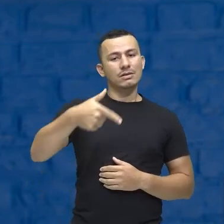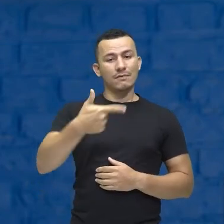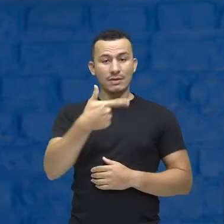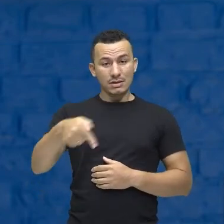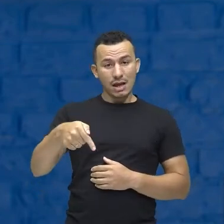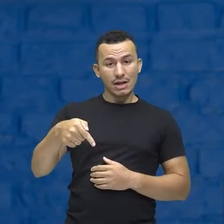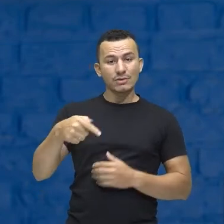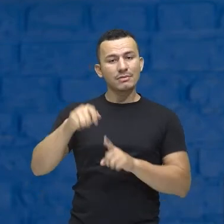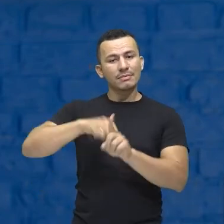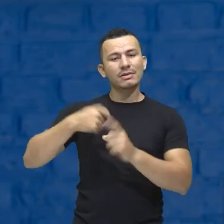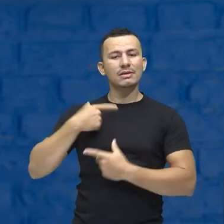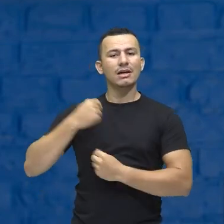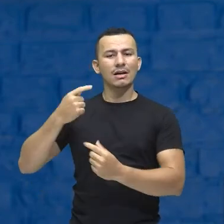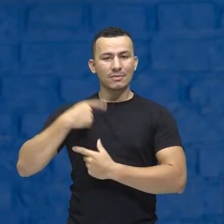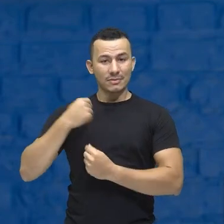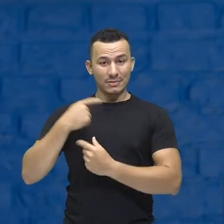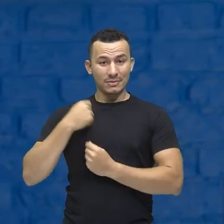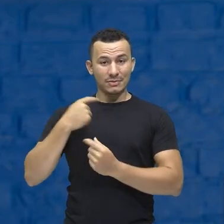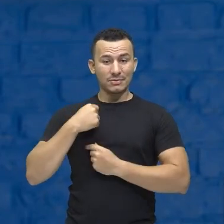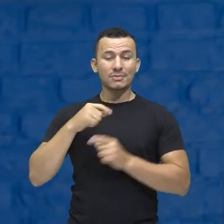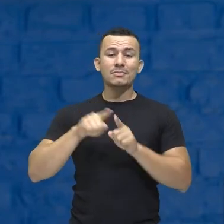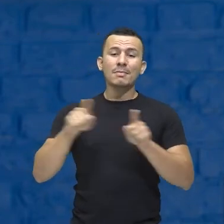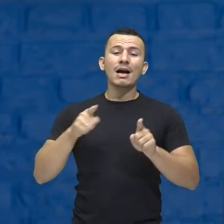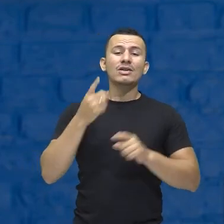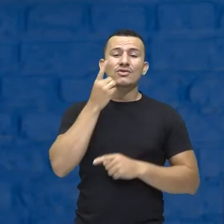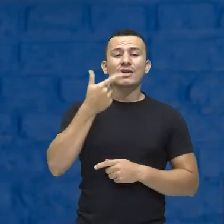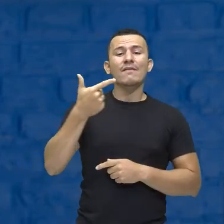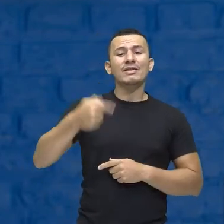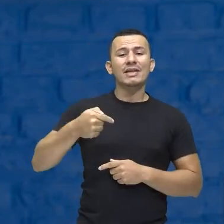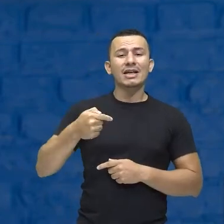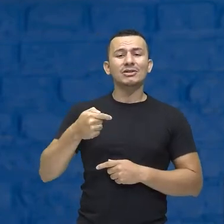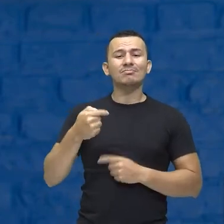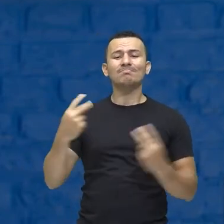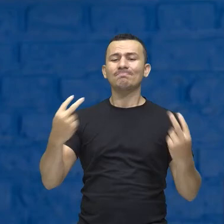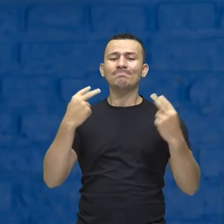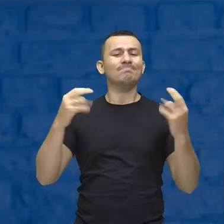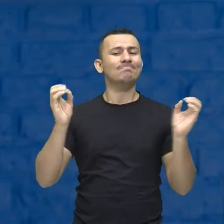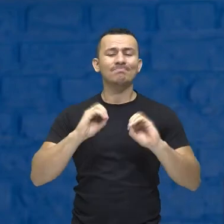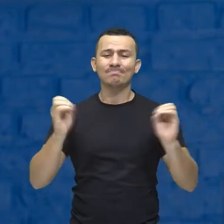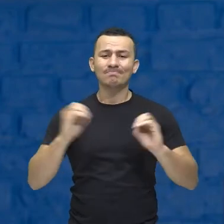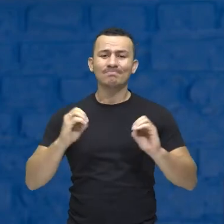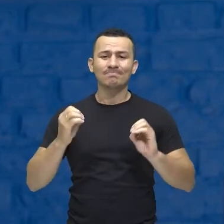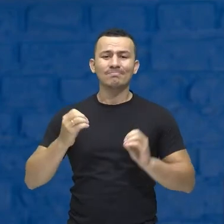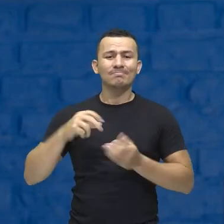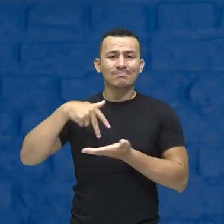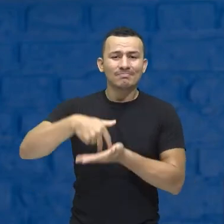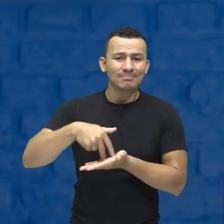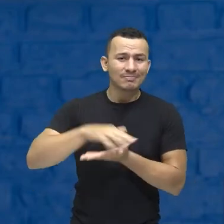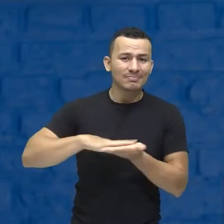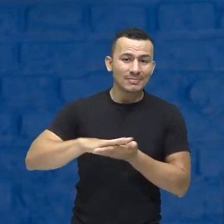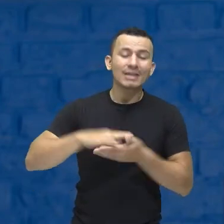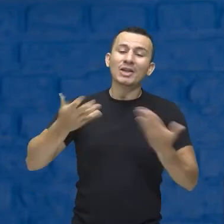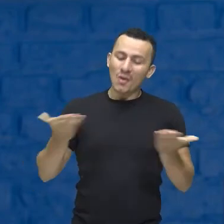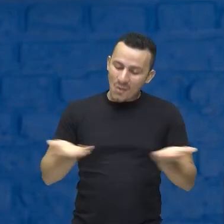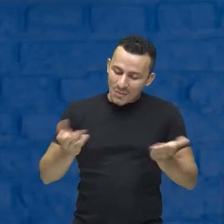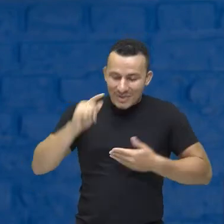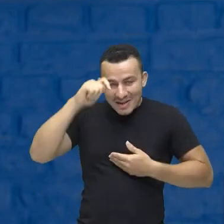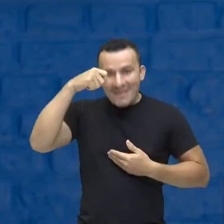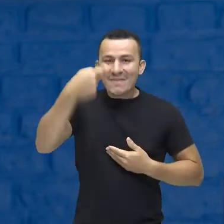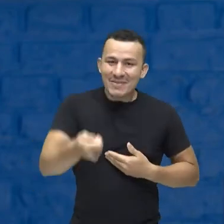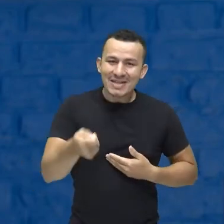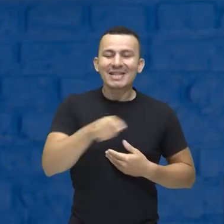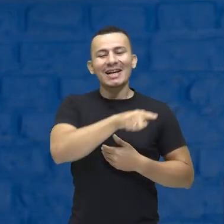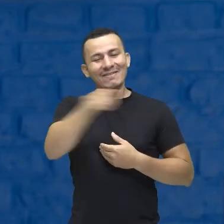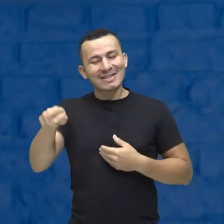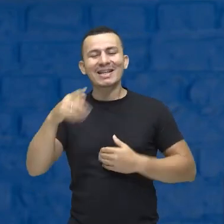de agosto. Como não estaremos juntos no dia 27 de agosto, então nós vamos colocar para vocês, psicólogos, vão se ajeitando nas cadeirinhas